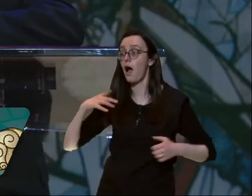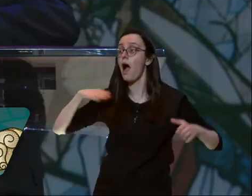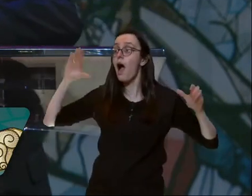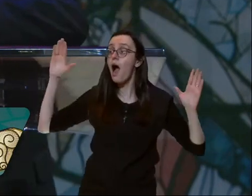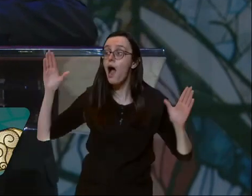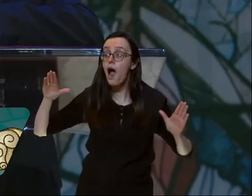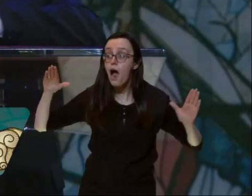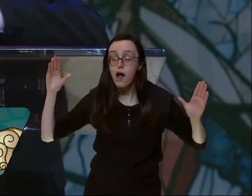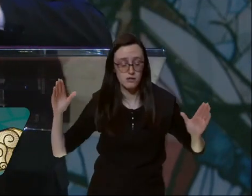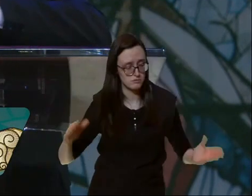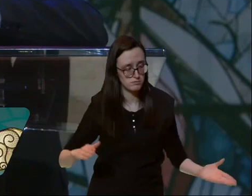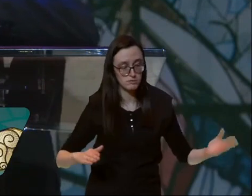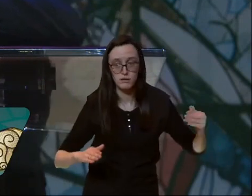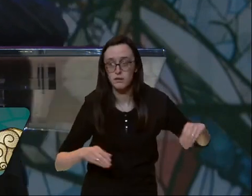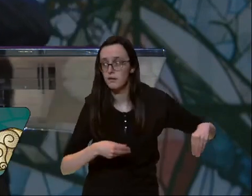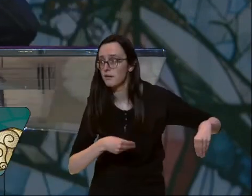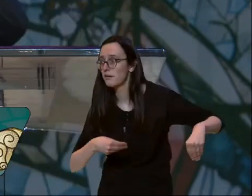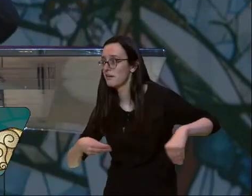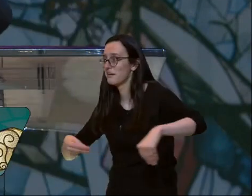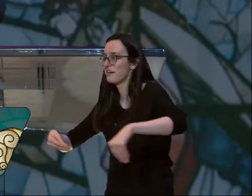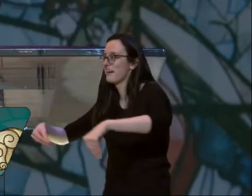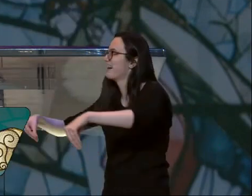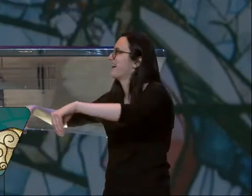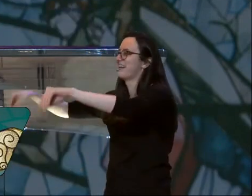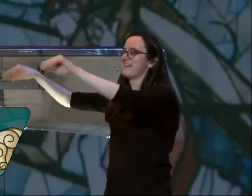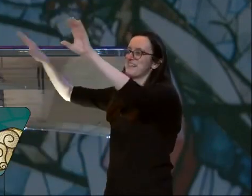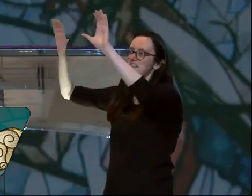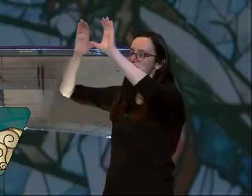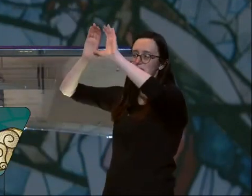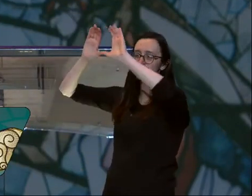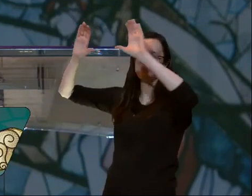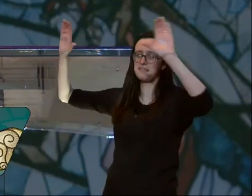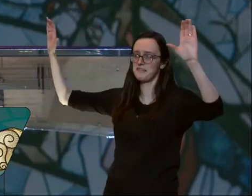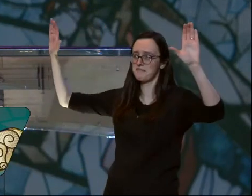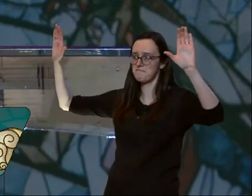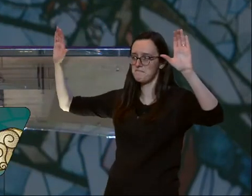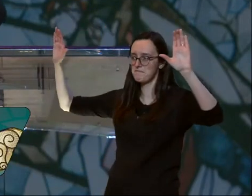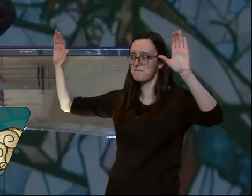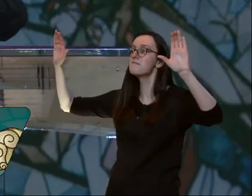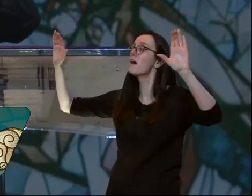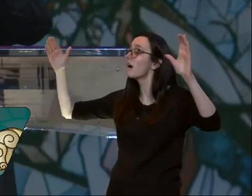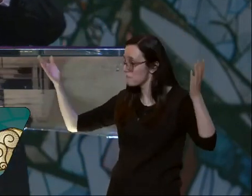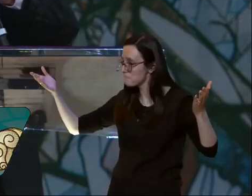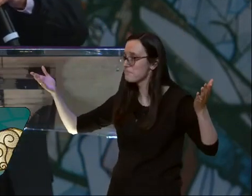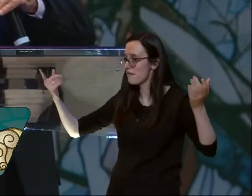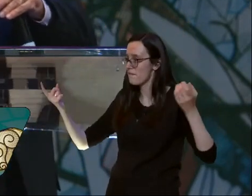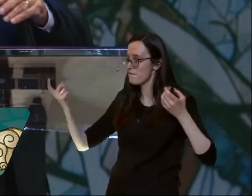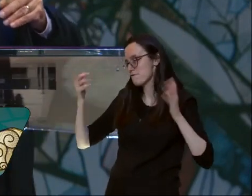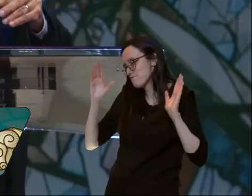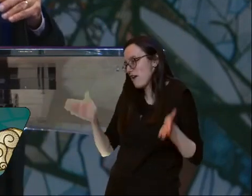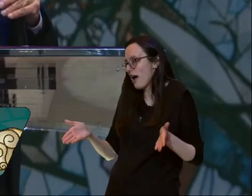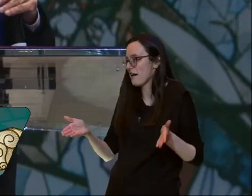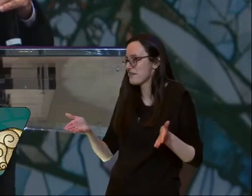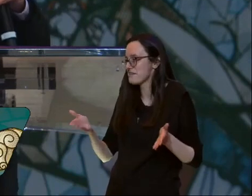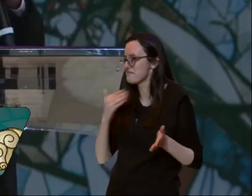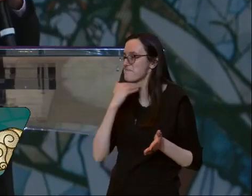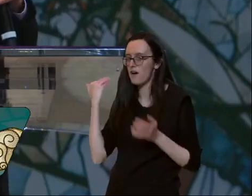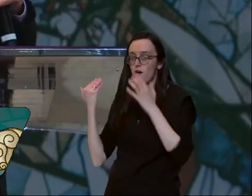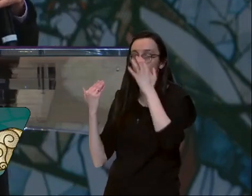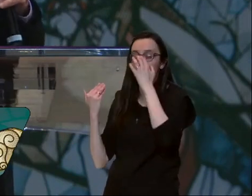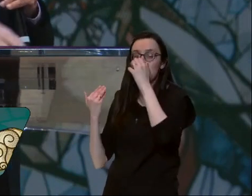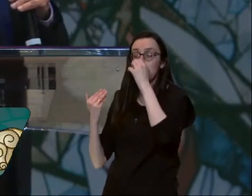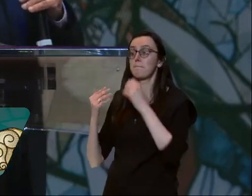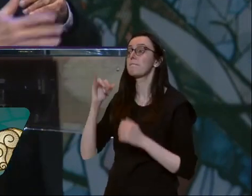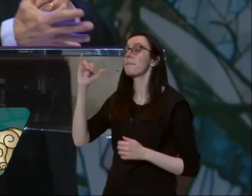o conduziram num cortejo ao seio de Abraão. Pensou? Quando